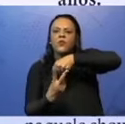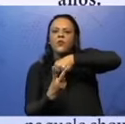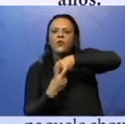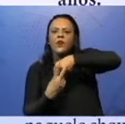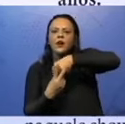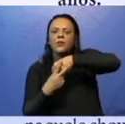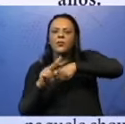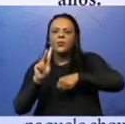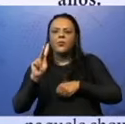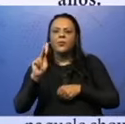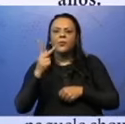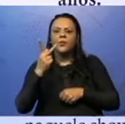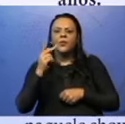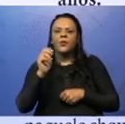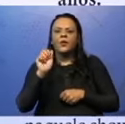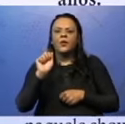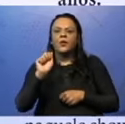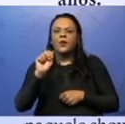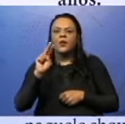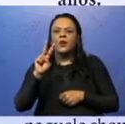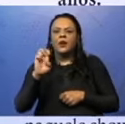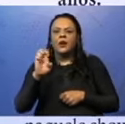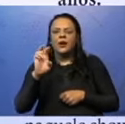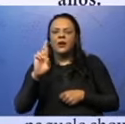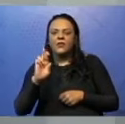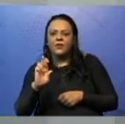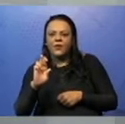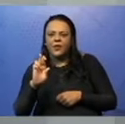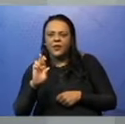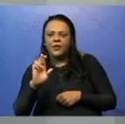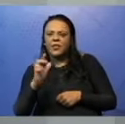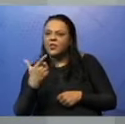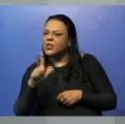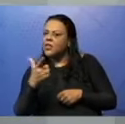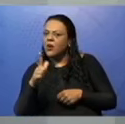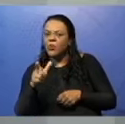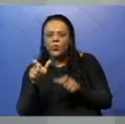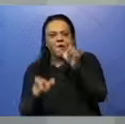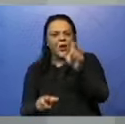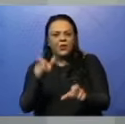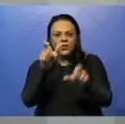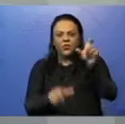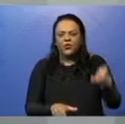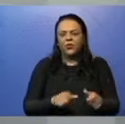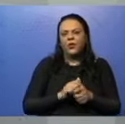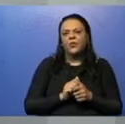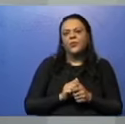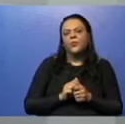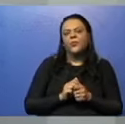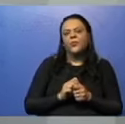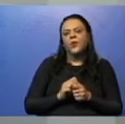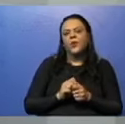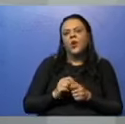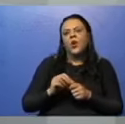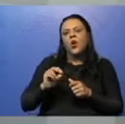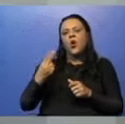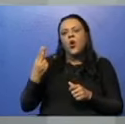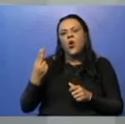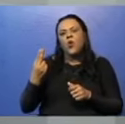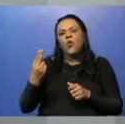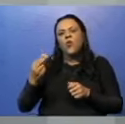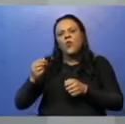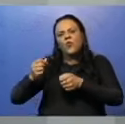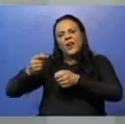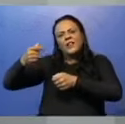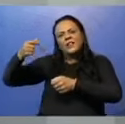anos. Né? Havia um aluno na sala, havia 2, havia 3, não vai para o plural. Mas quando ele tem, então,